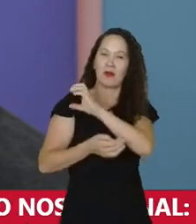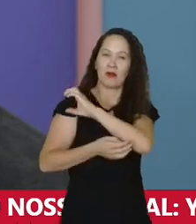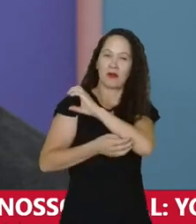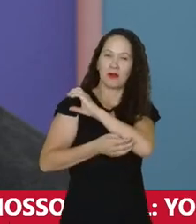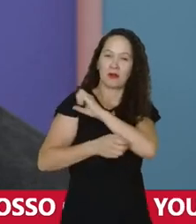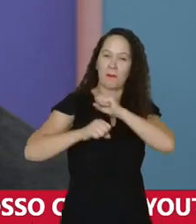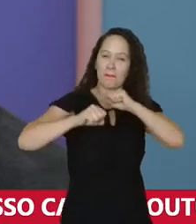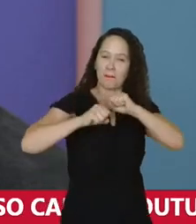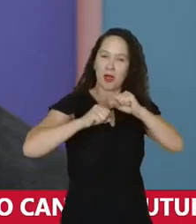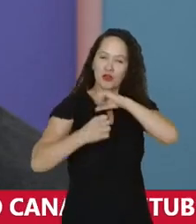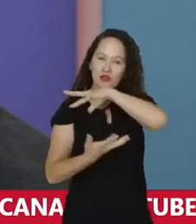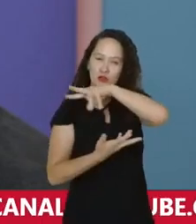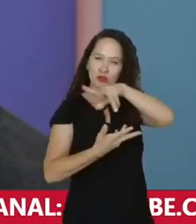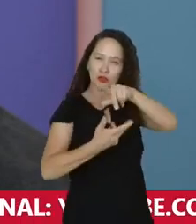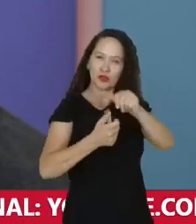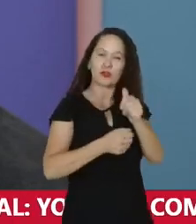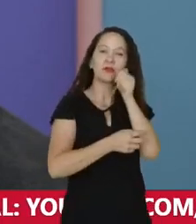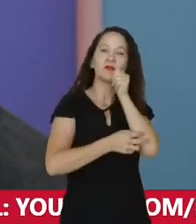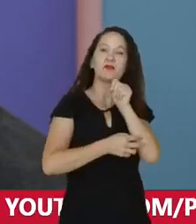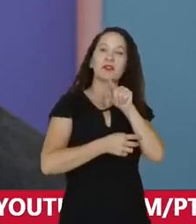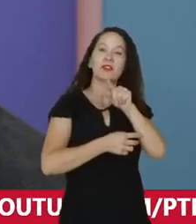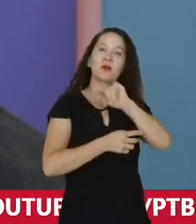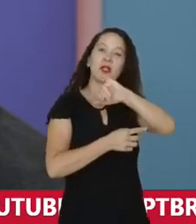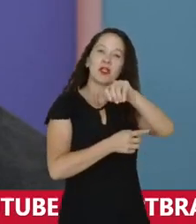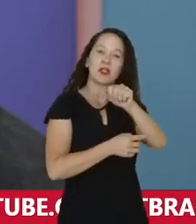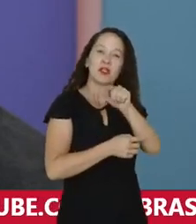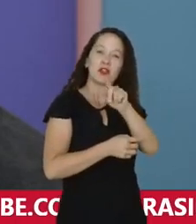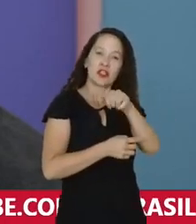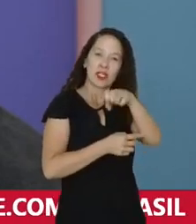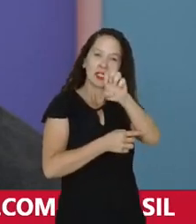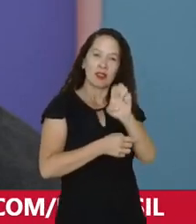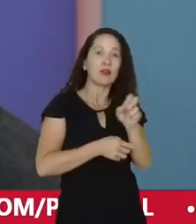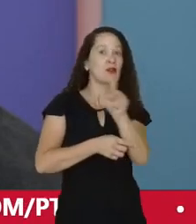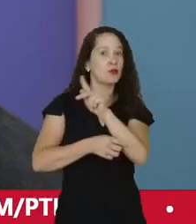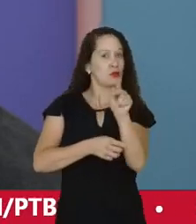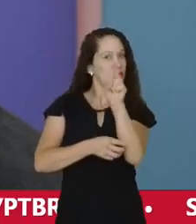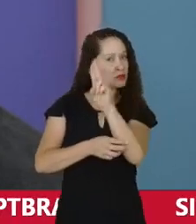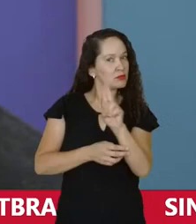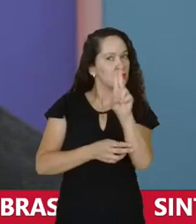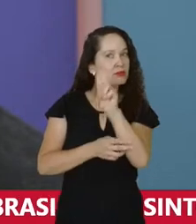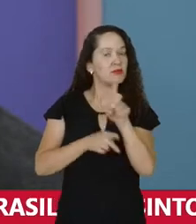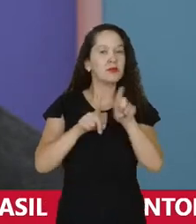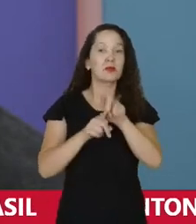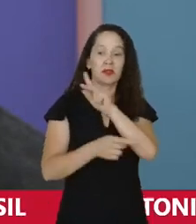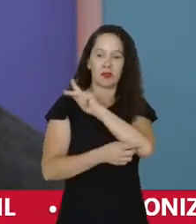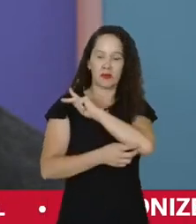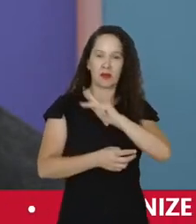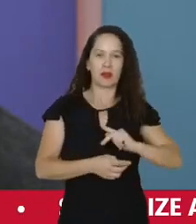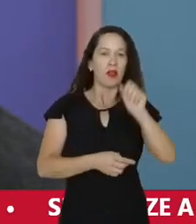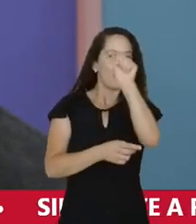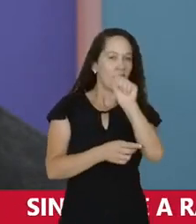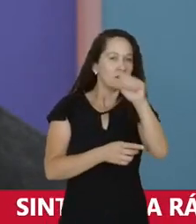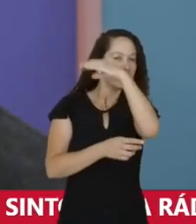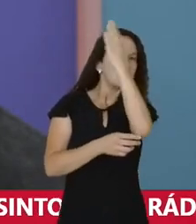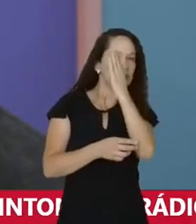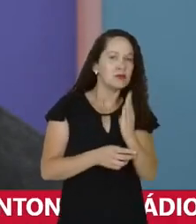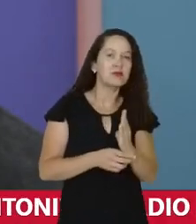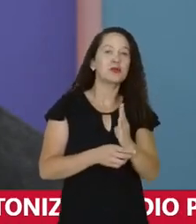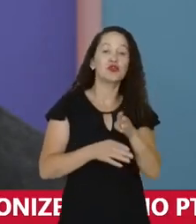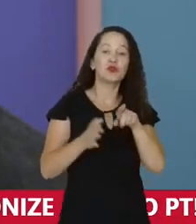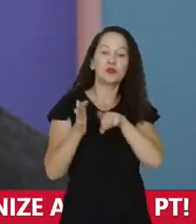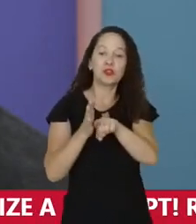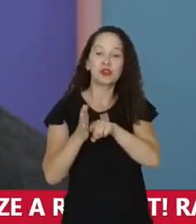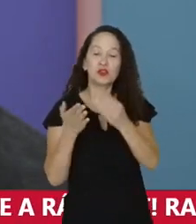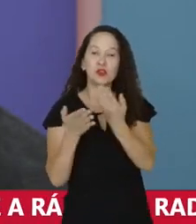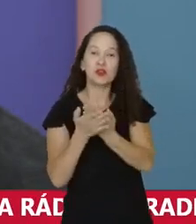da Marcha Mundial das Mulheres, e Jaqueline Gomes de Jesus, professora universitária e presidenta da Associação Brasileira de Estudos